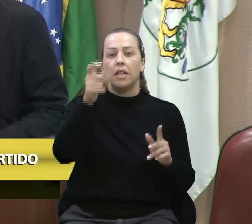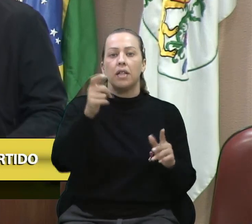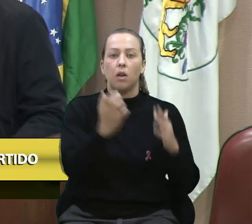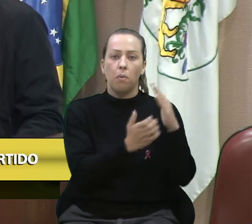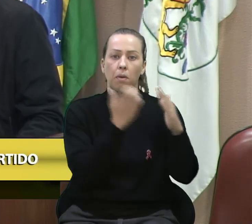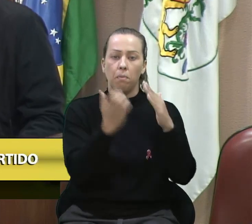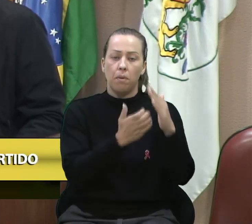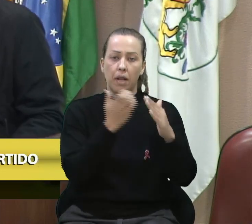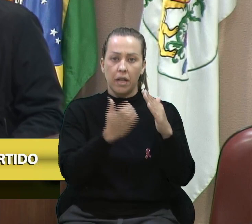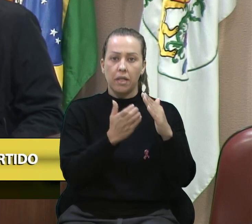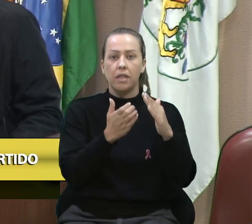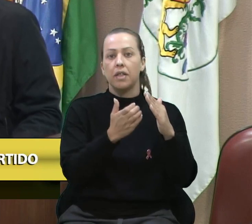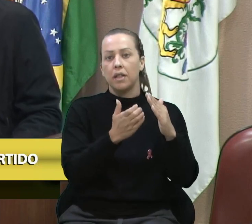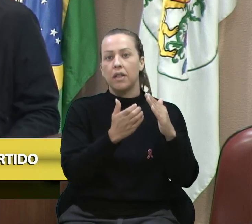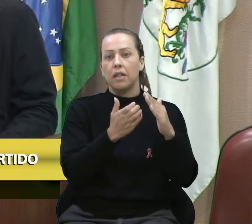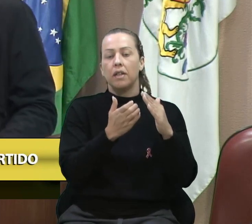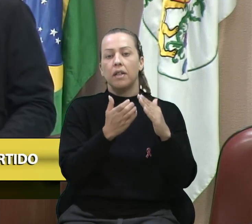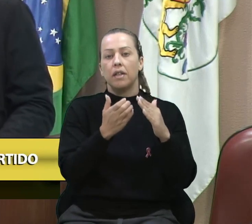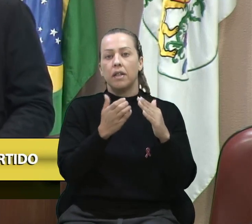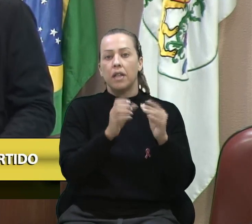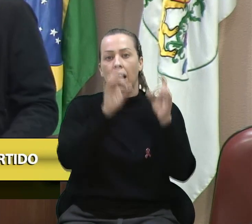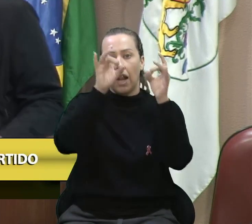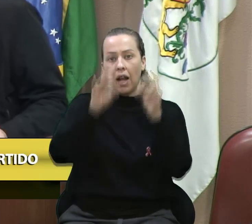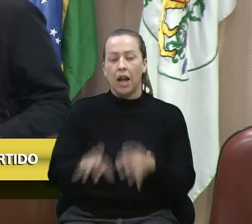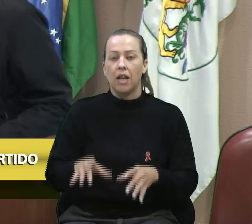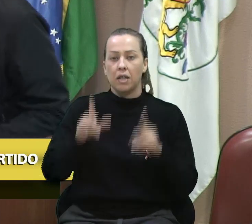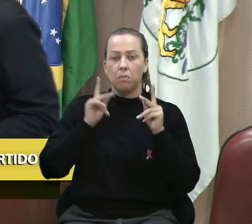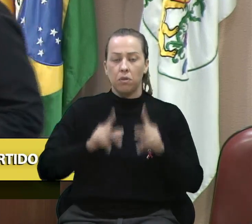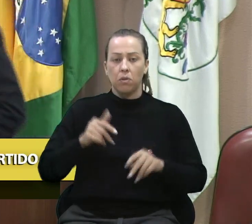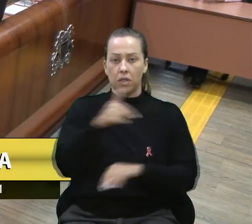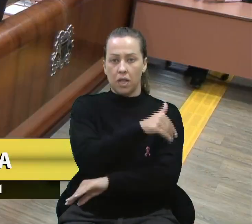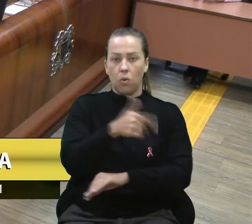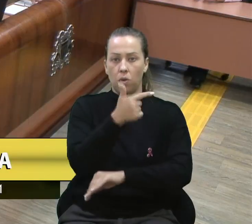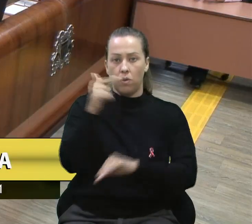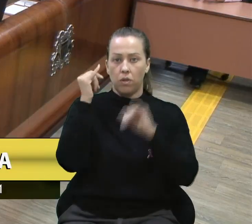empresa colapsar e deixar os trabalhadores na mão. Muito obrigado. Obrigado.